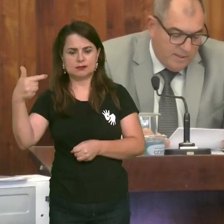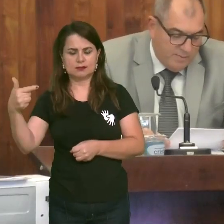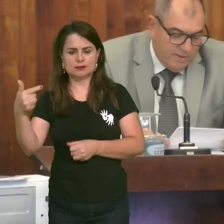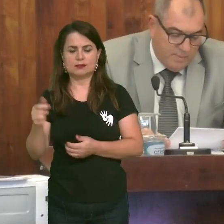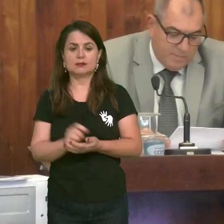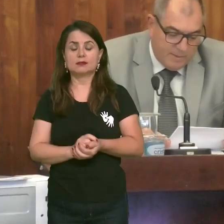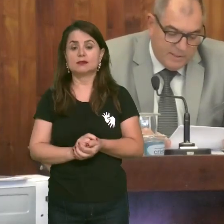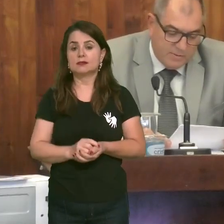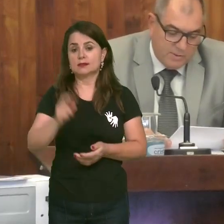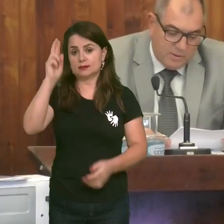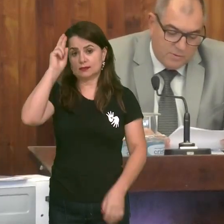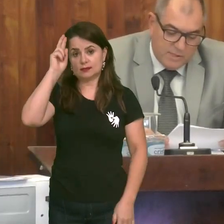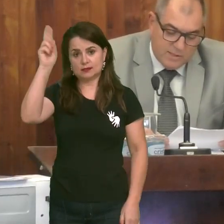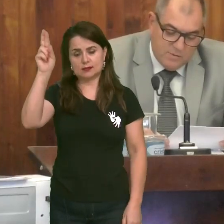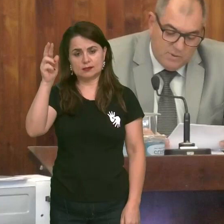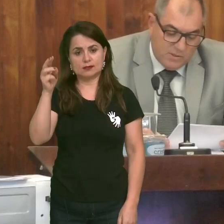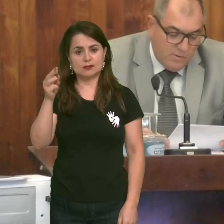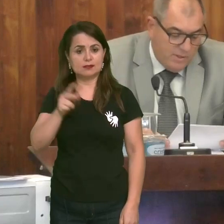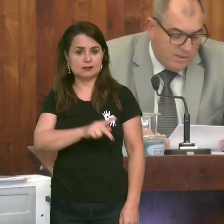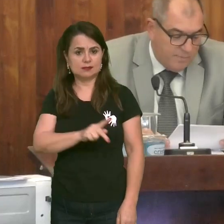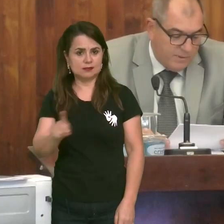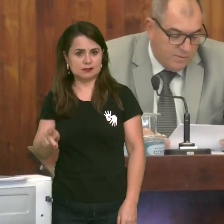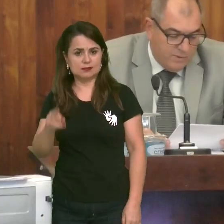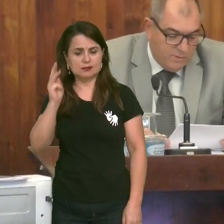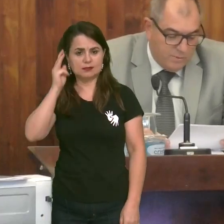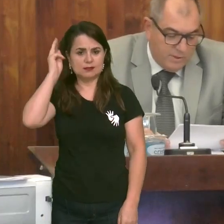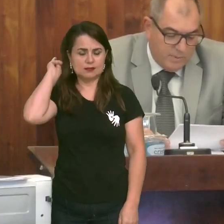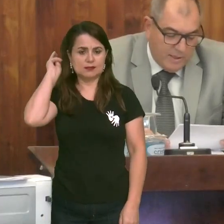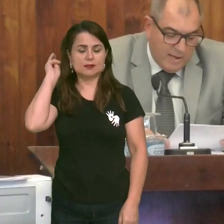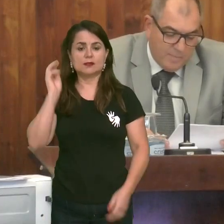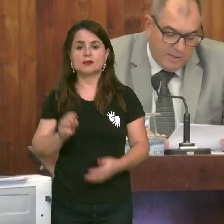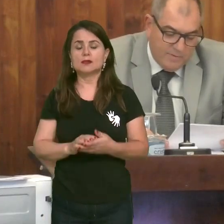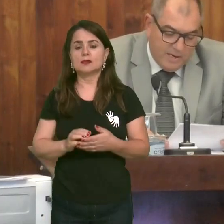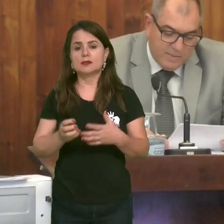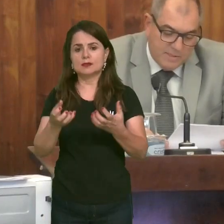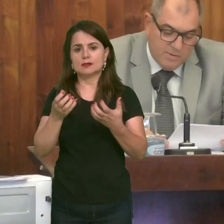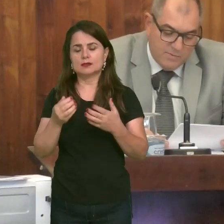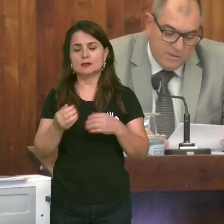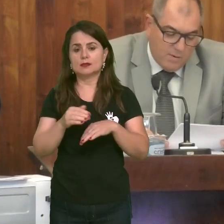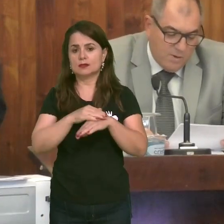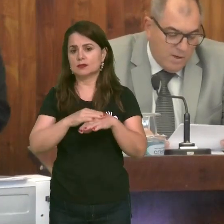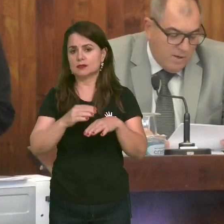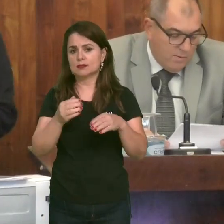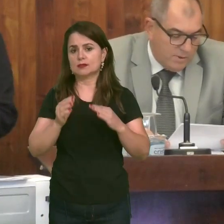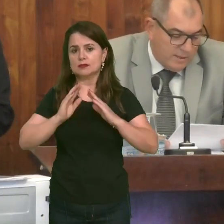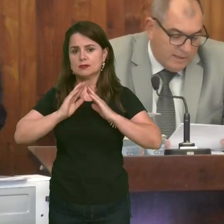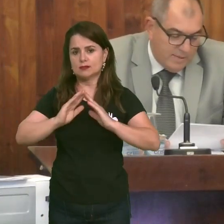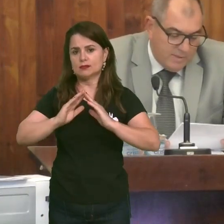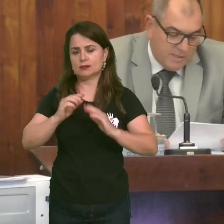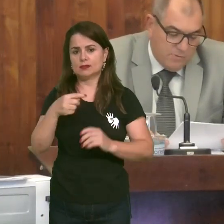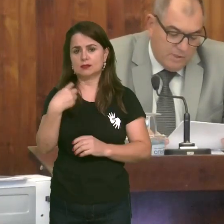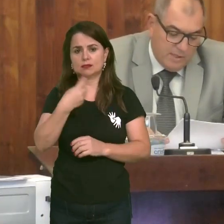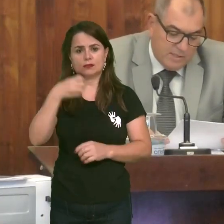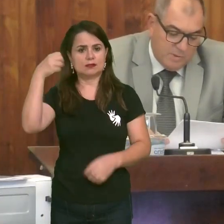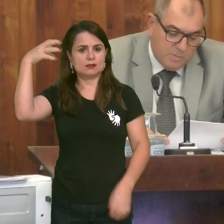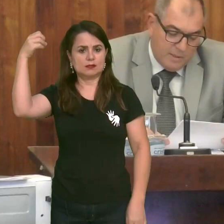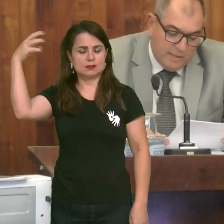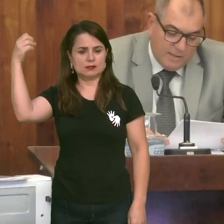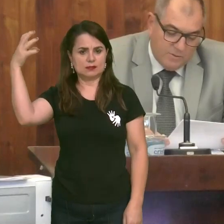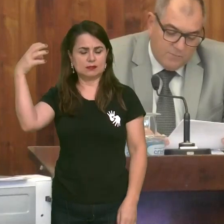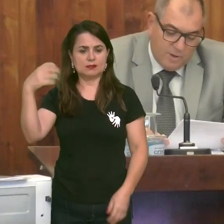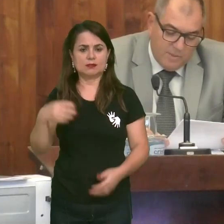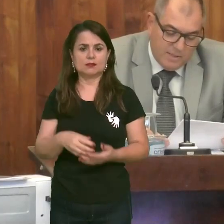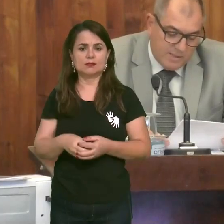Câmara Municipal de Marília vem pela presença de vossa senhoria depois devido plenário para viagem missão oficial onde trataremos de assunto interesse